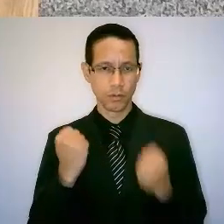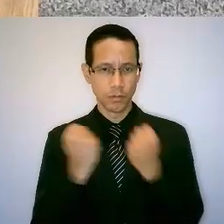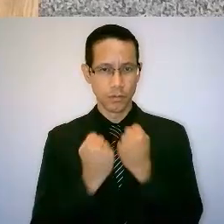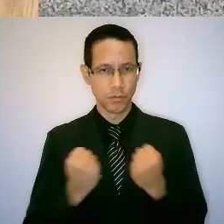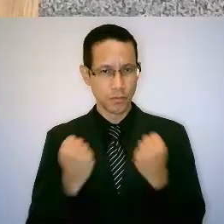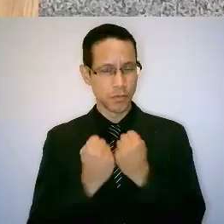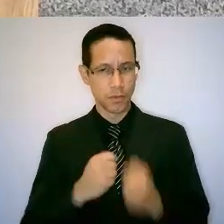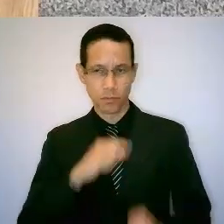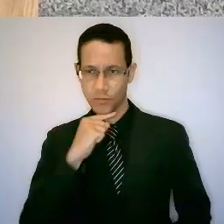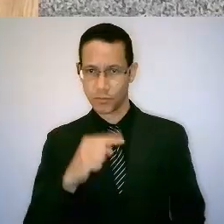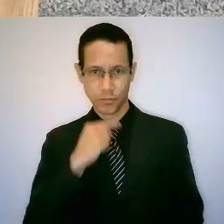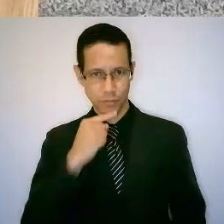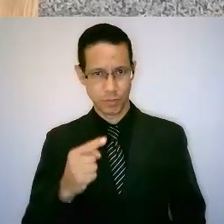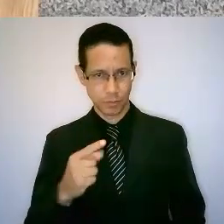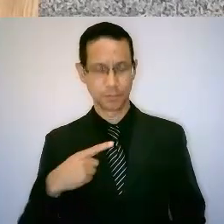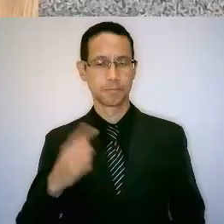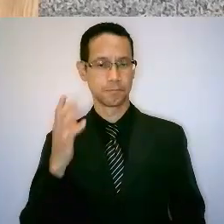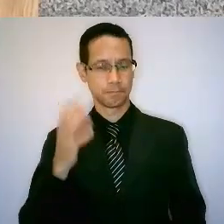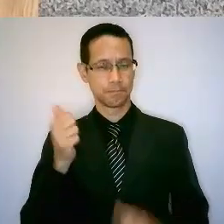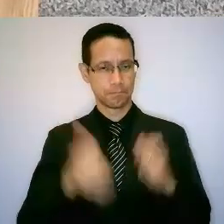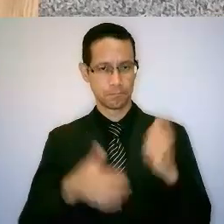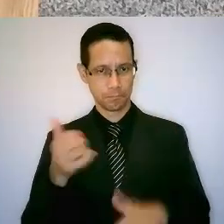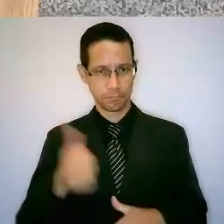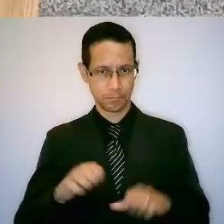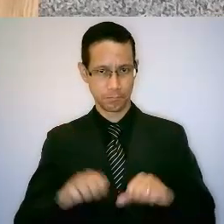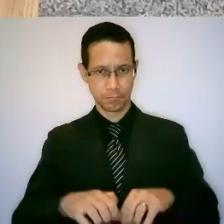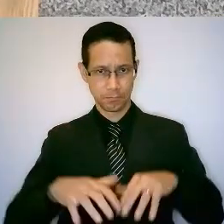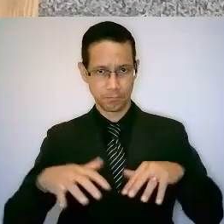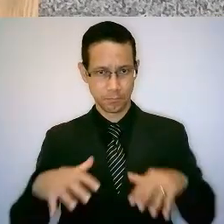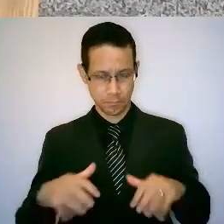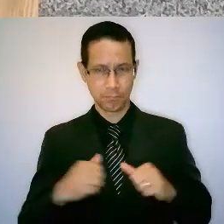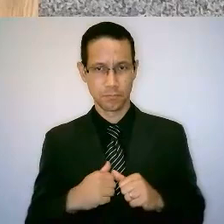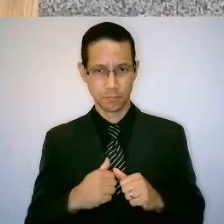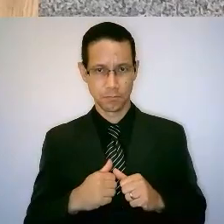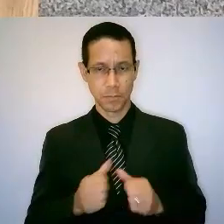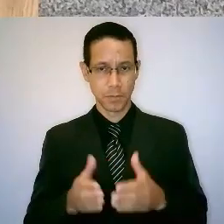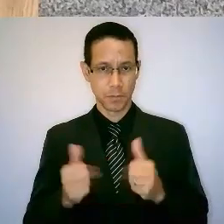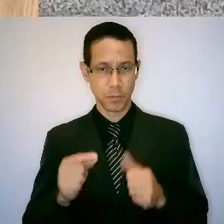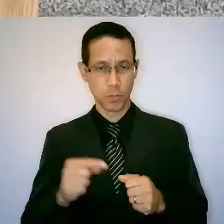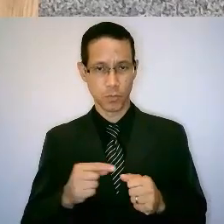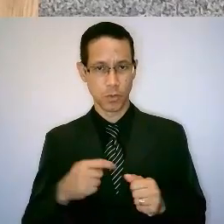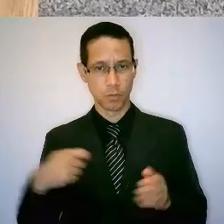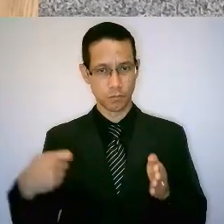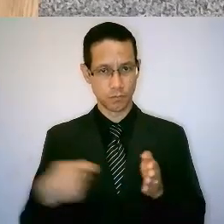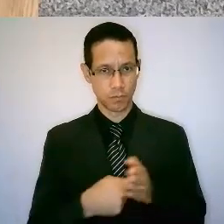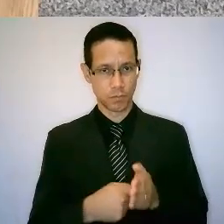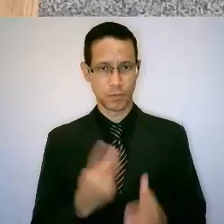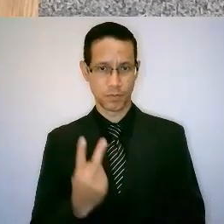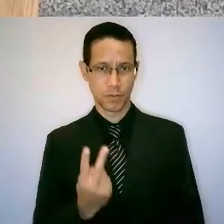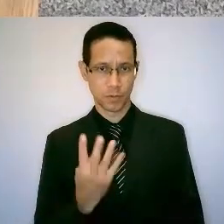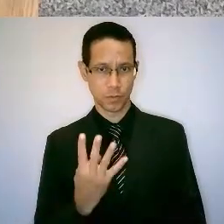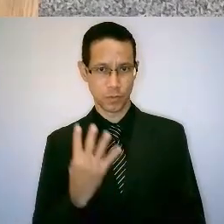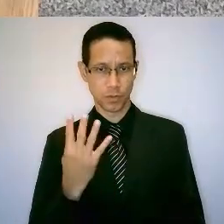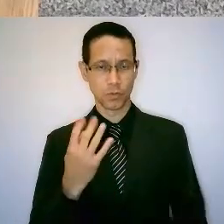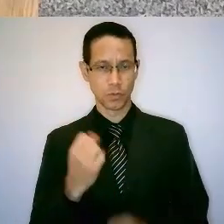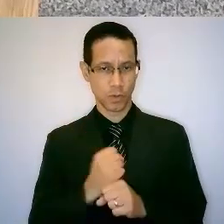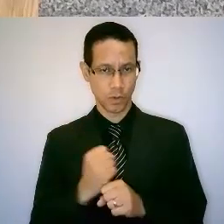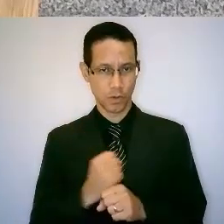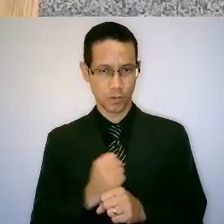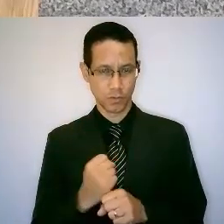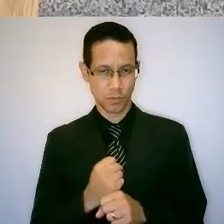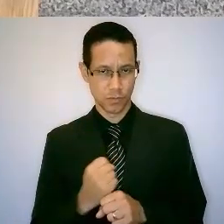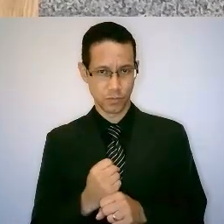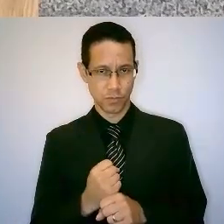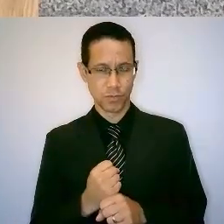houvesserção plenária do Tribunal do Júri e o apelante restou condenado a uma pena de 24 anos e quatro meses em